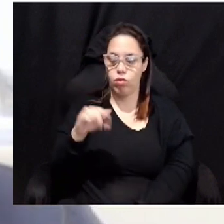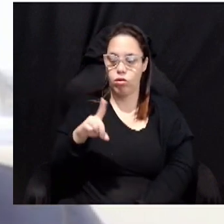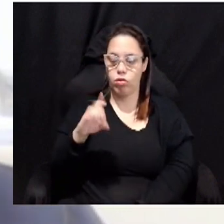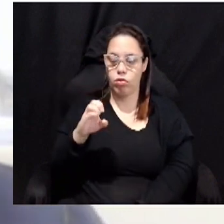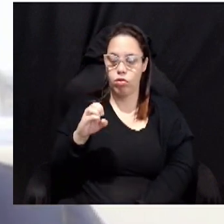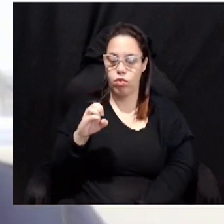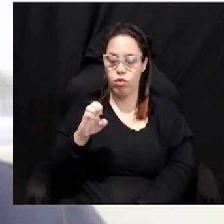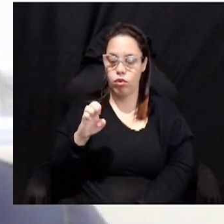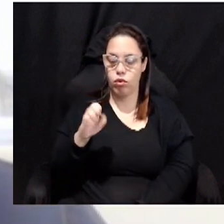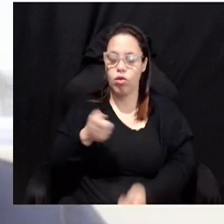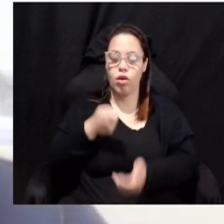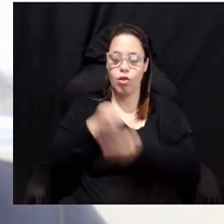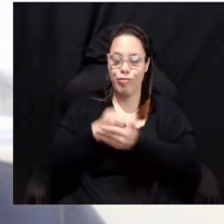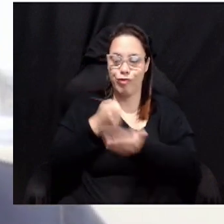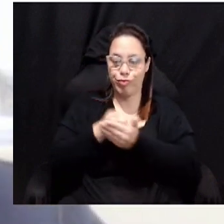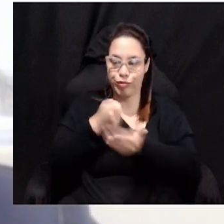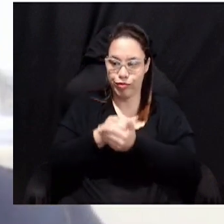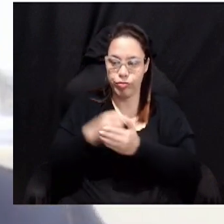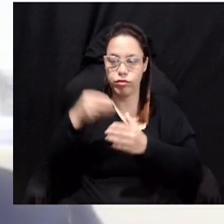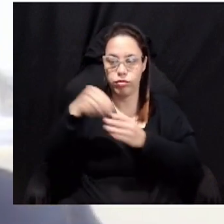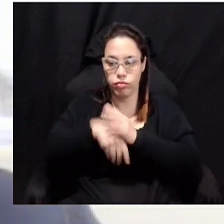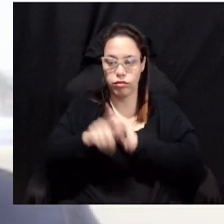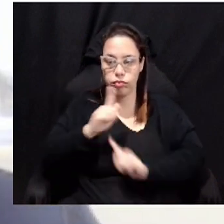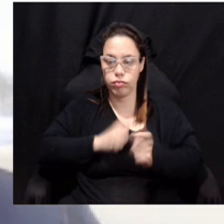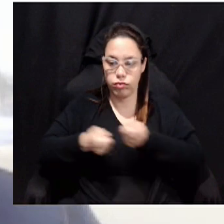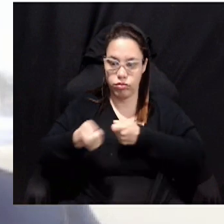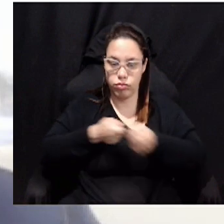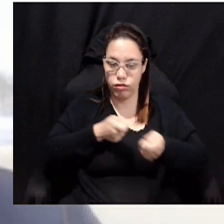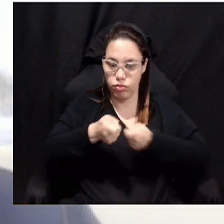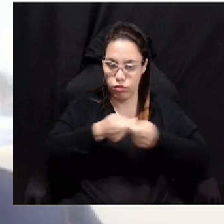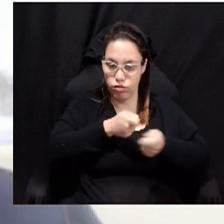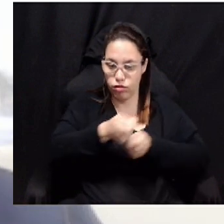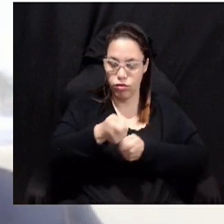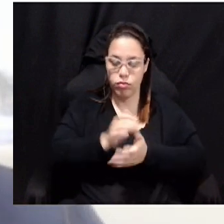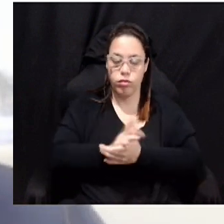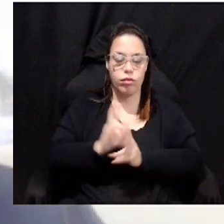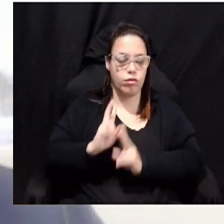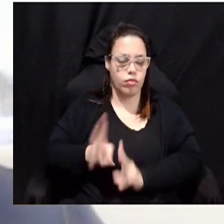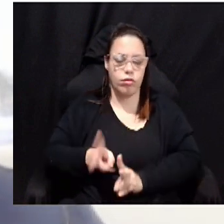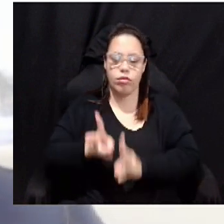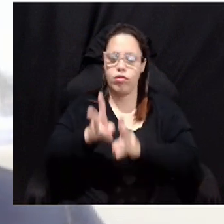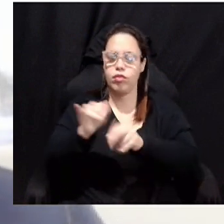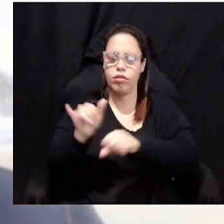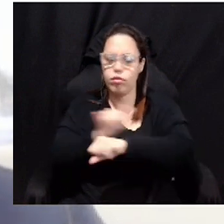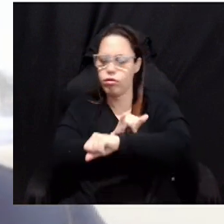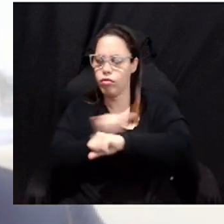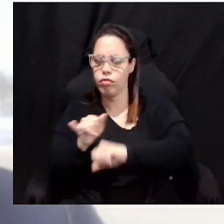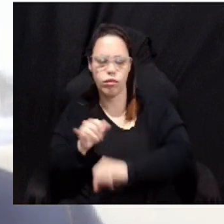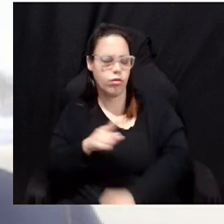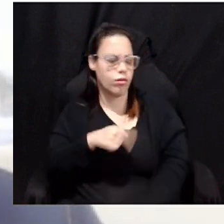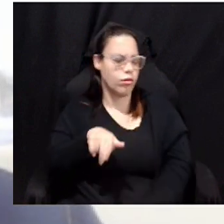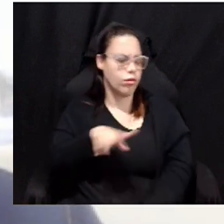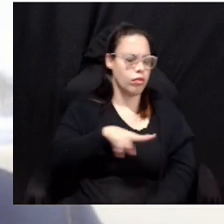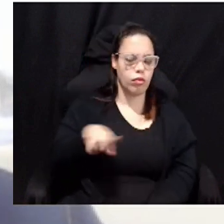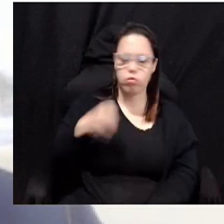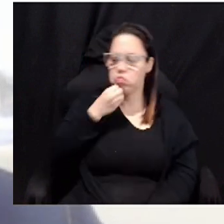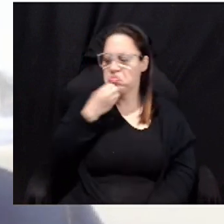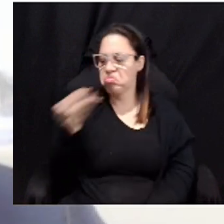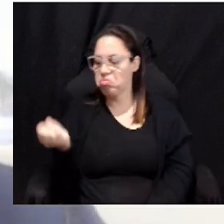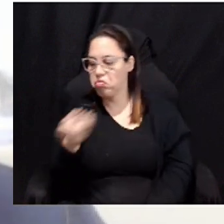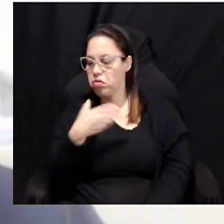nós fazemos dentro da gerência de controle de perdas. Estamos sempre com os equipamentos de última geração,